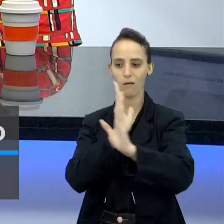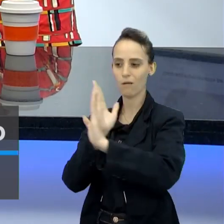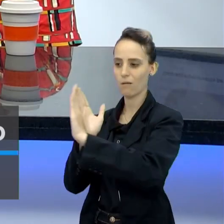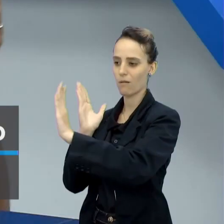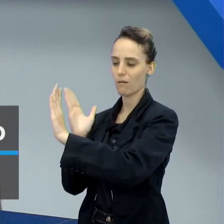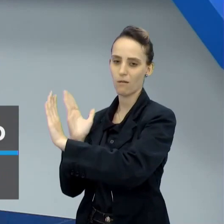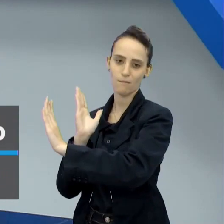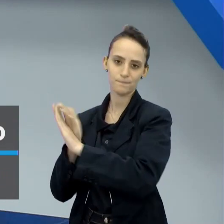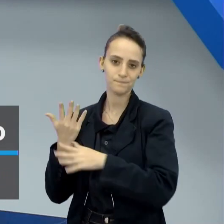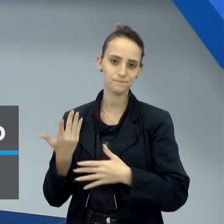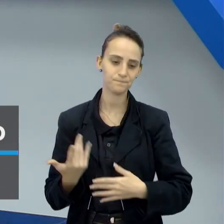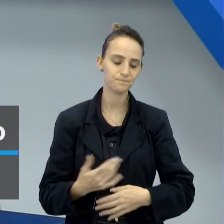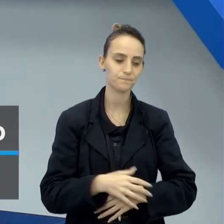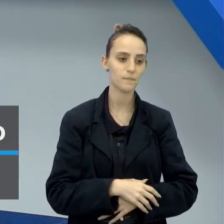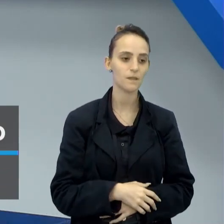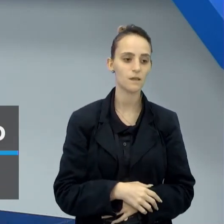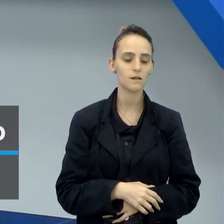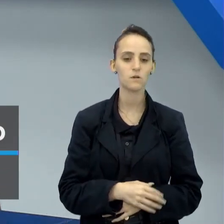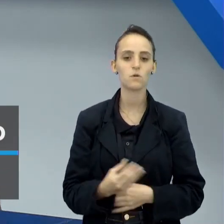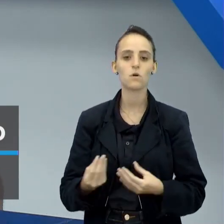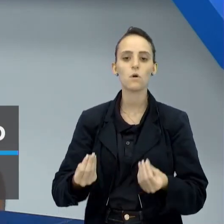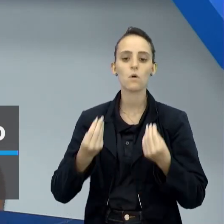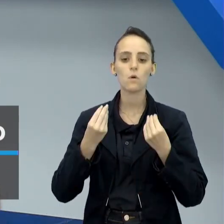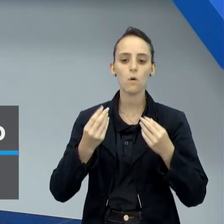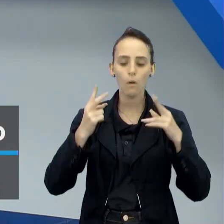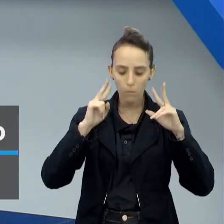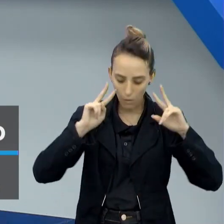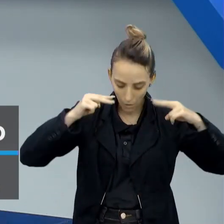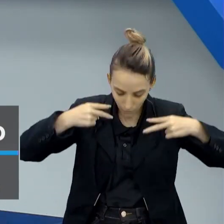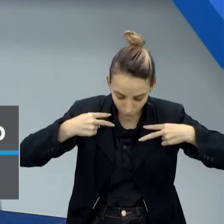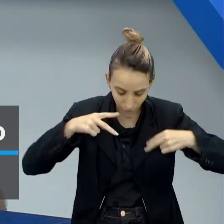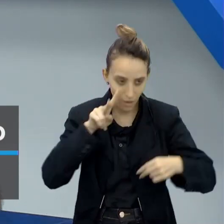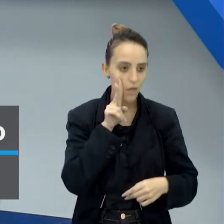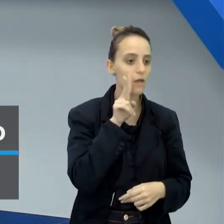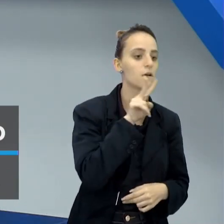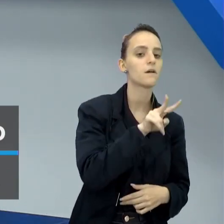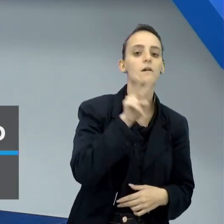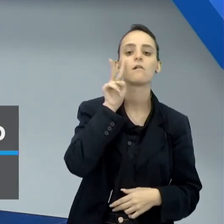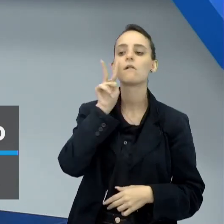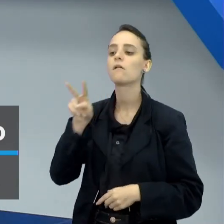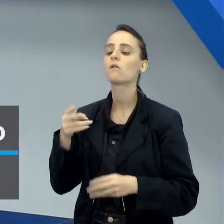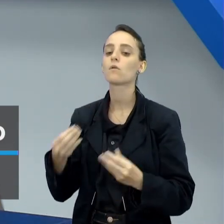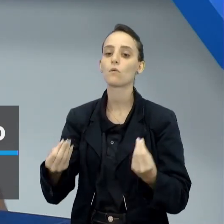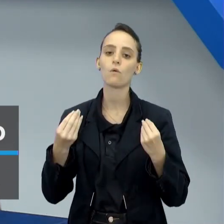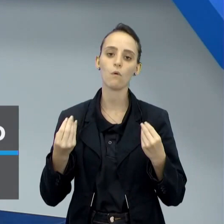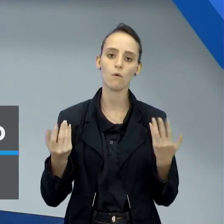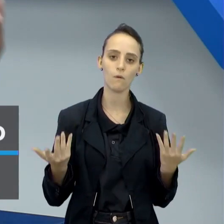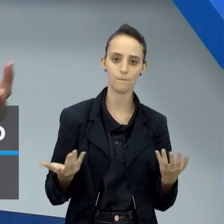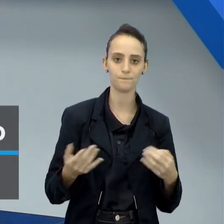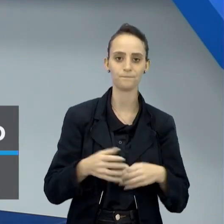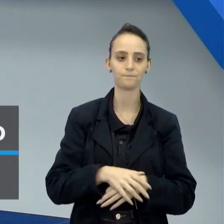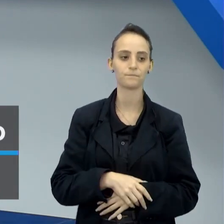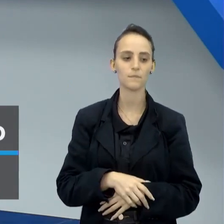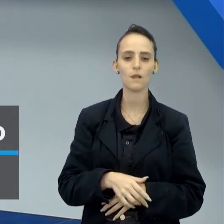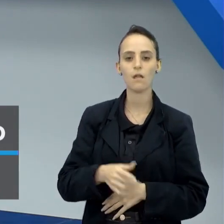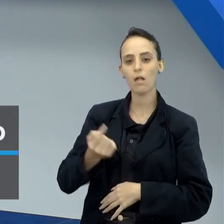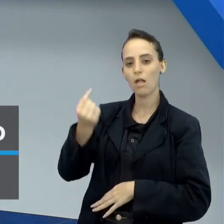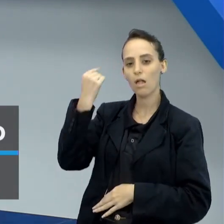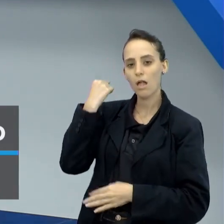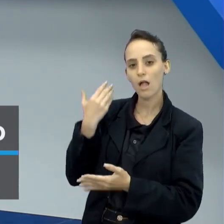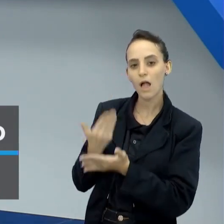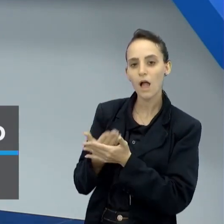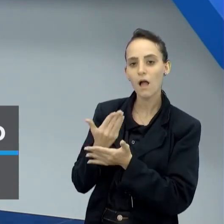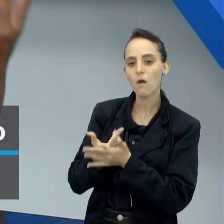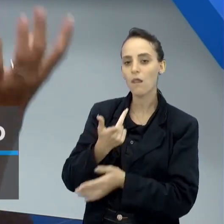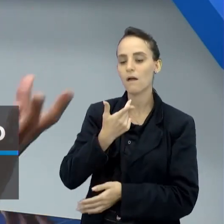que maneira a gente consegue enxergar o outro? Na última aula nós falamos sobre as diferentes etnias indígenas,